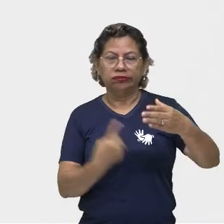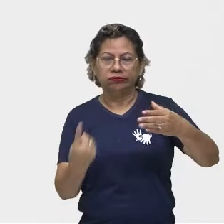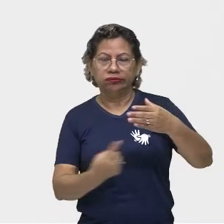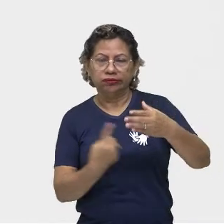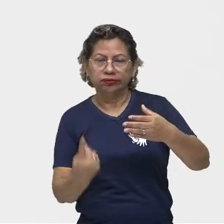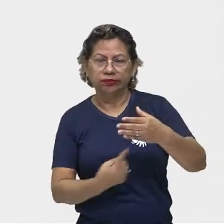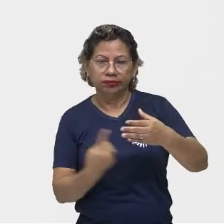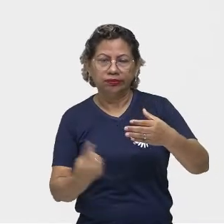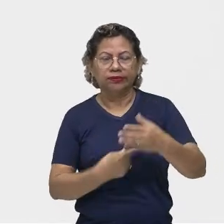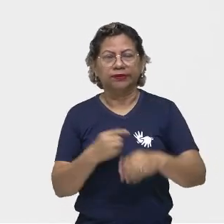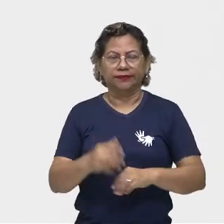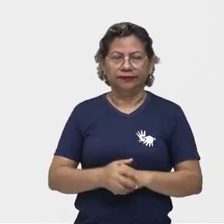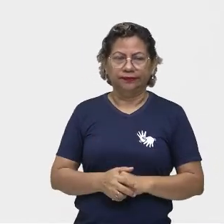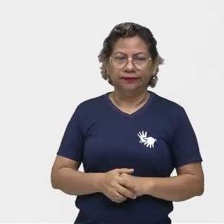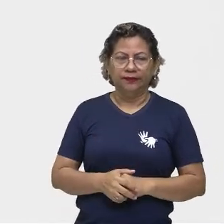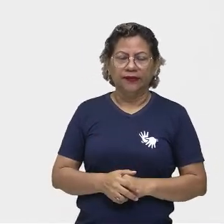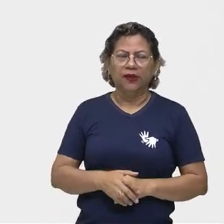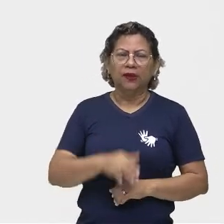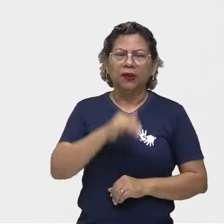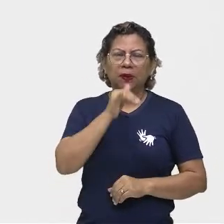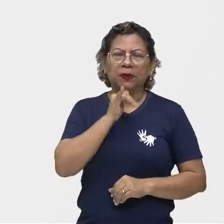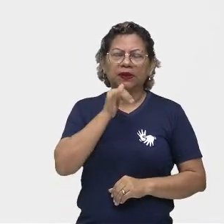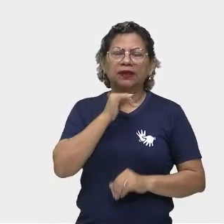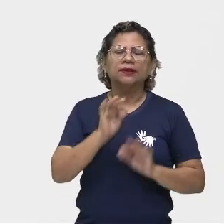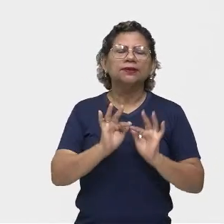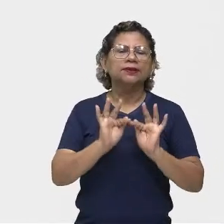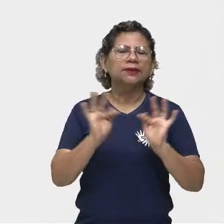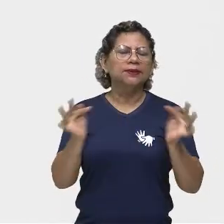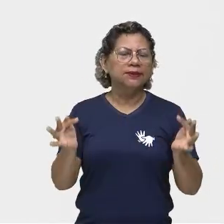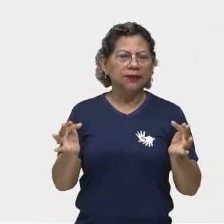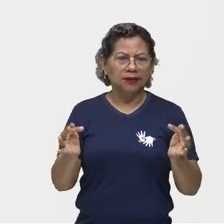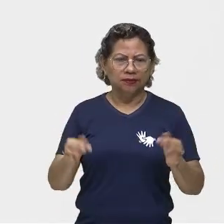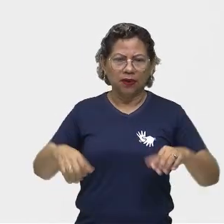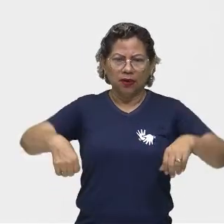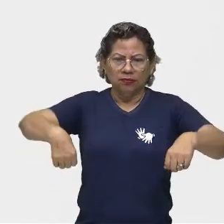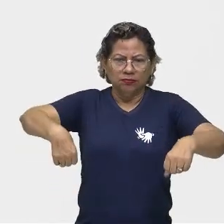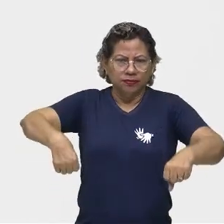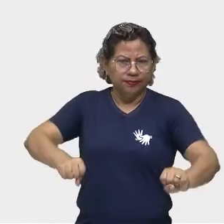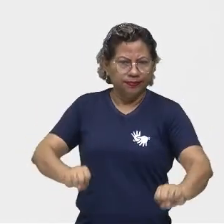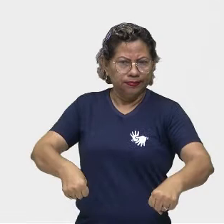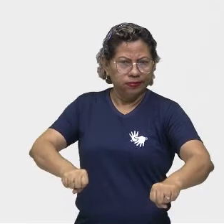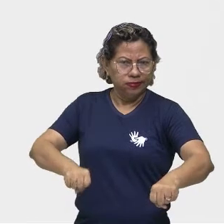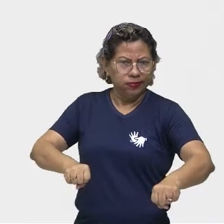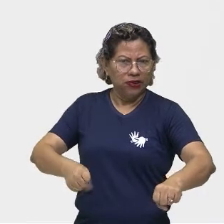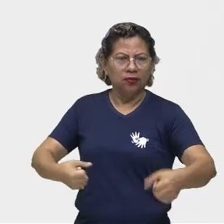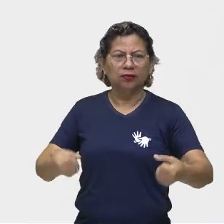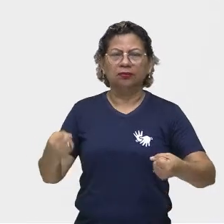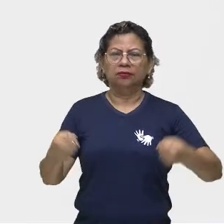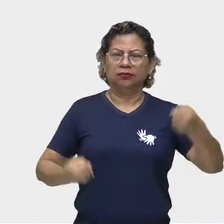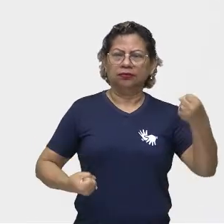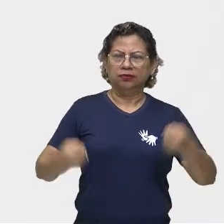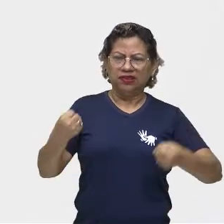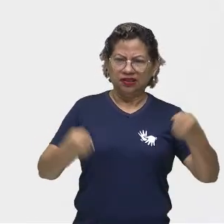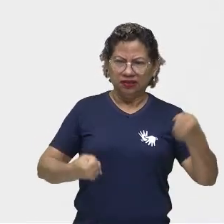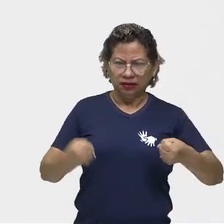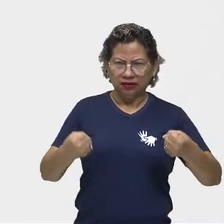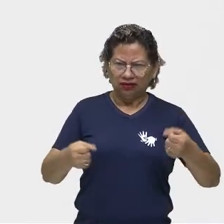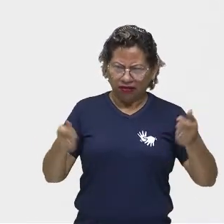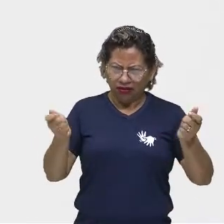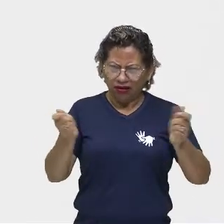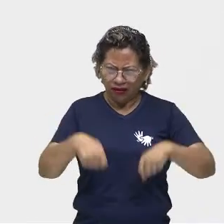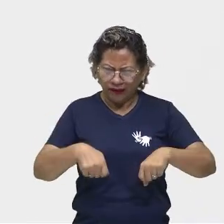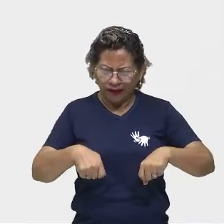simples, carros e motos. Né? Será que uma moto ou um carro consegue se movimentar sem gasolina,